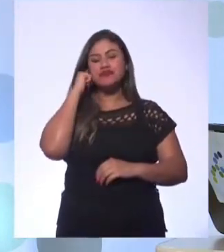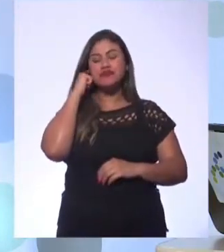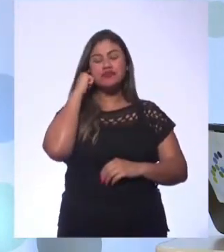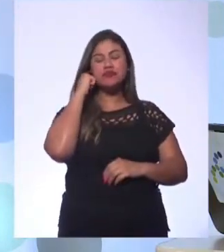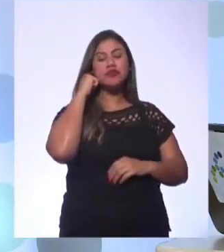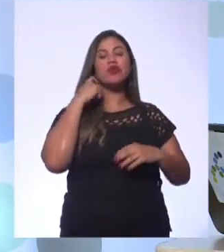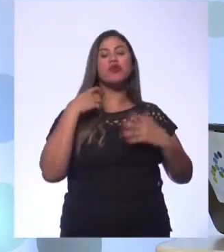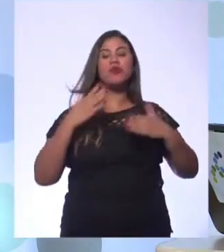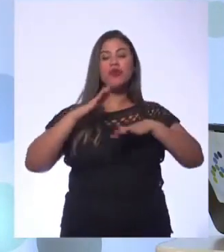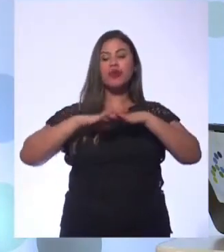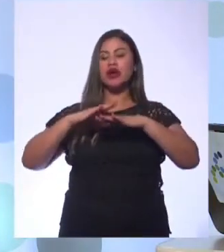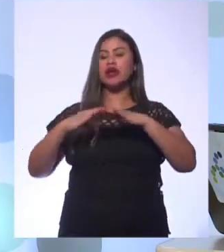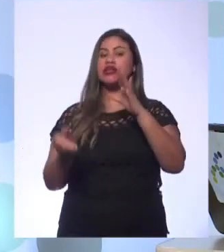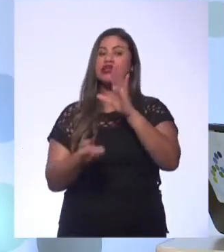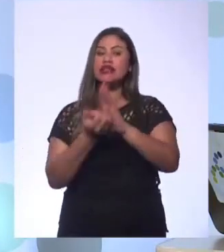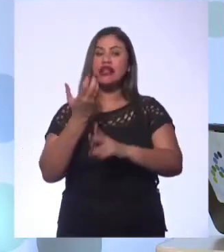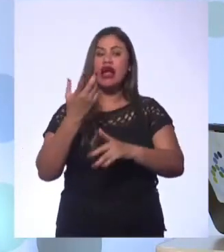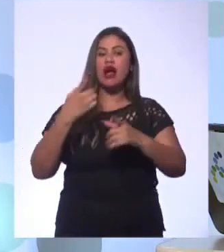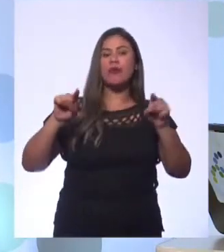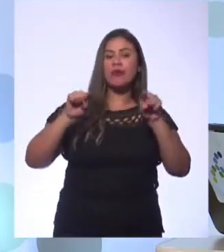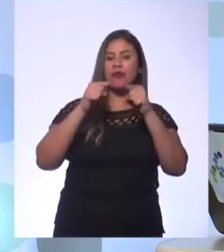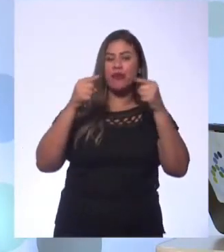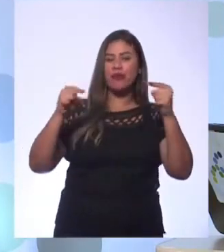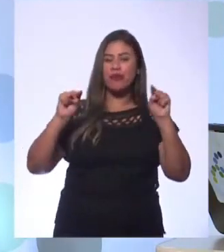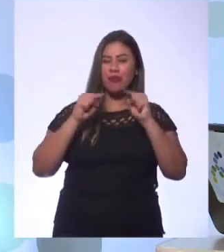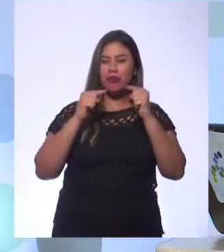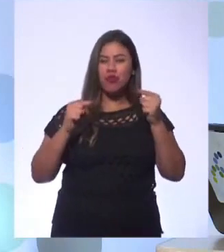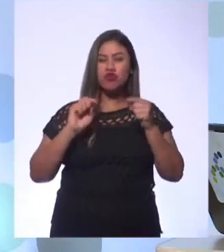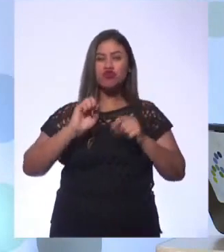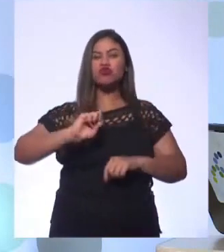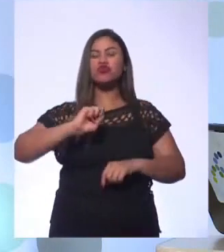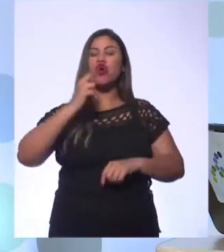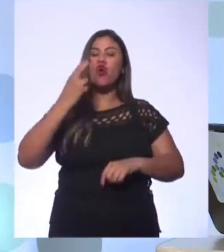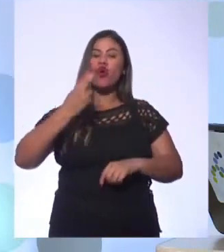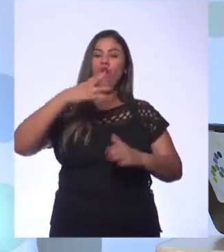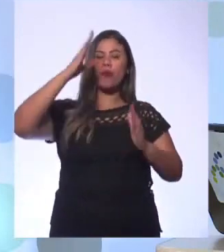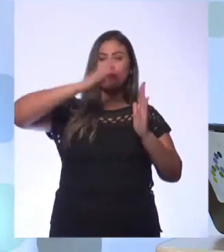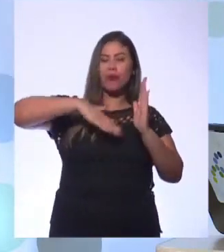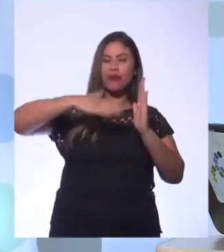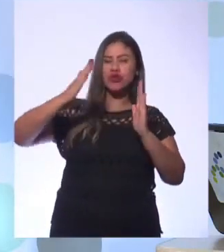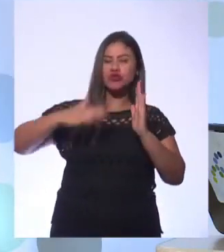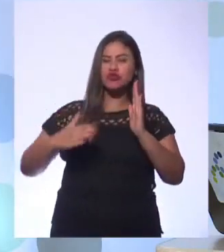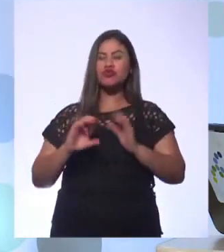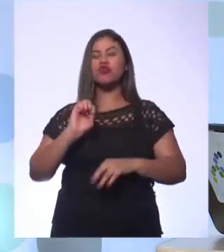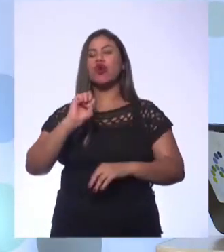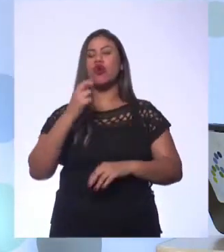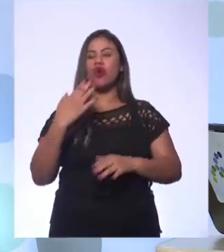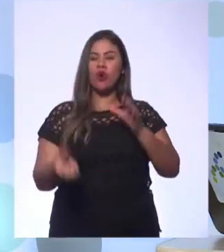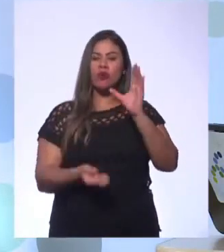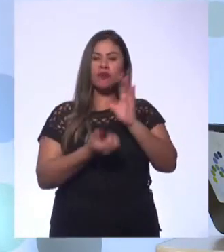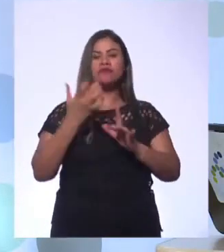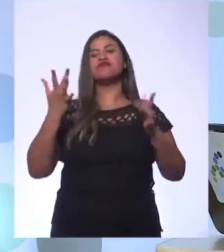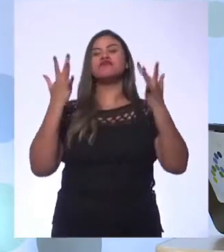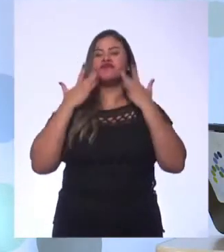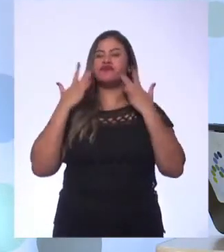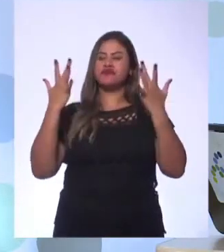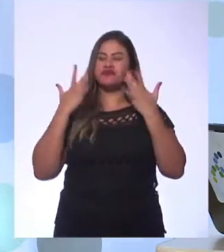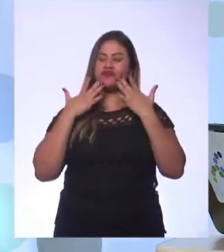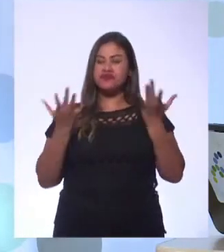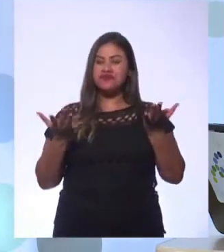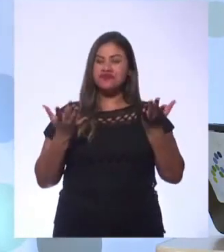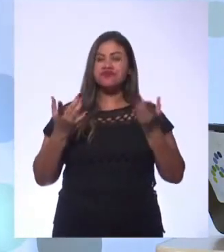criar, né, uma música, vai compor uma música, ou fazer uma pintura, ou criar uma peça de teatro, né? A